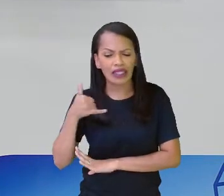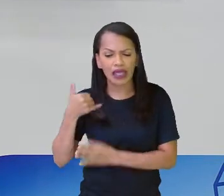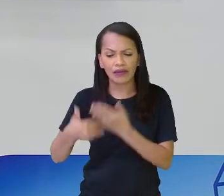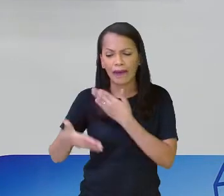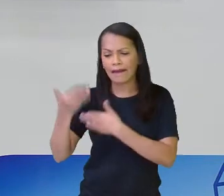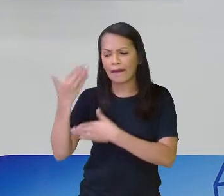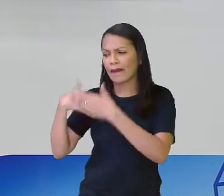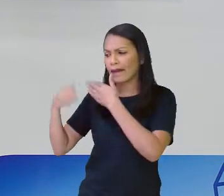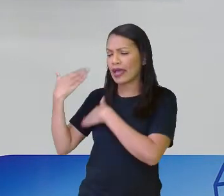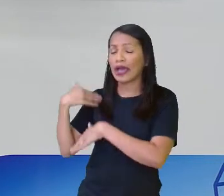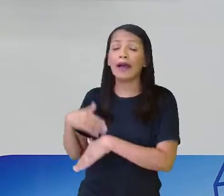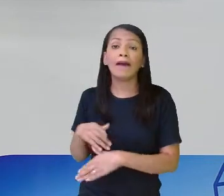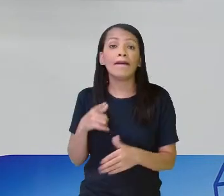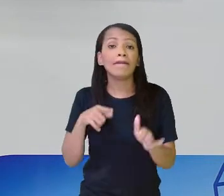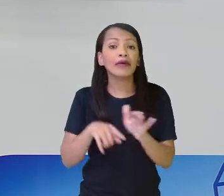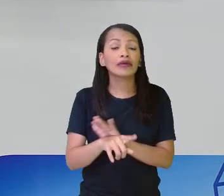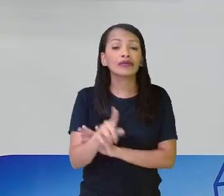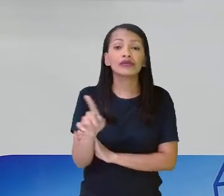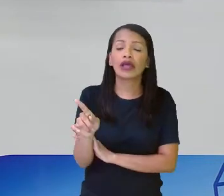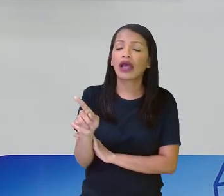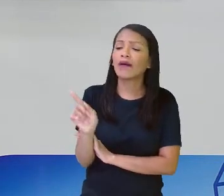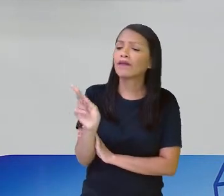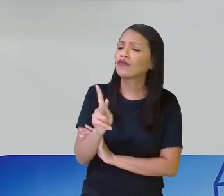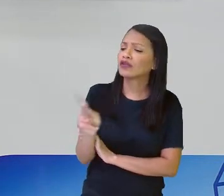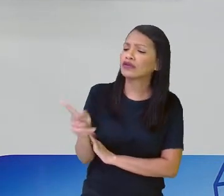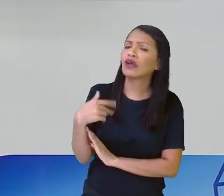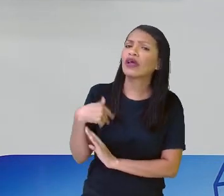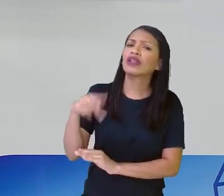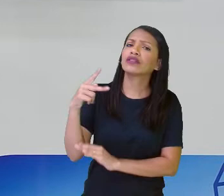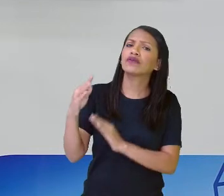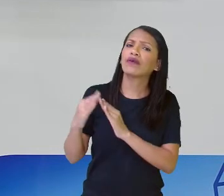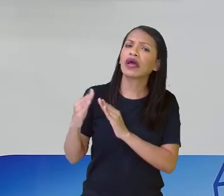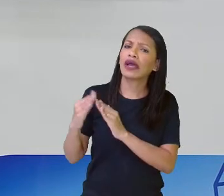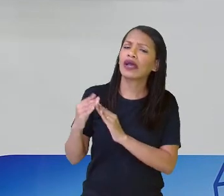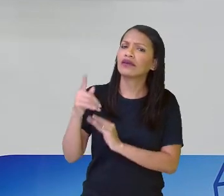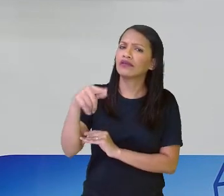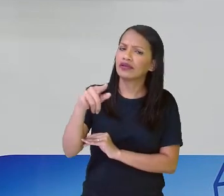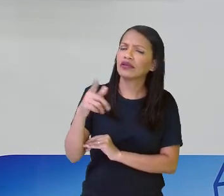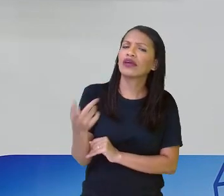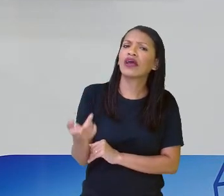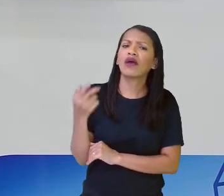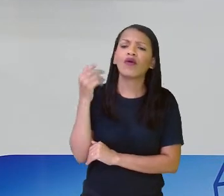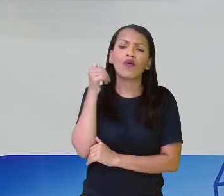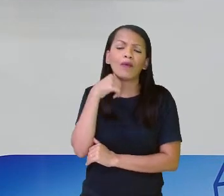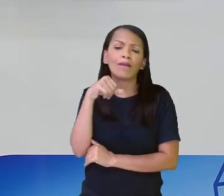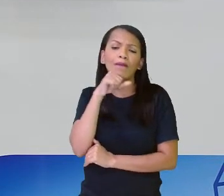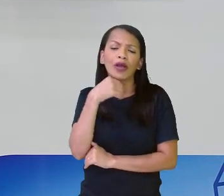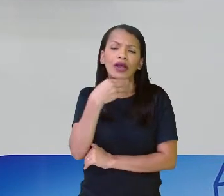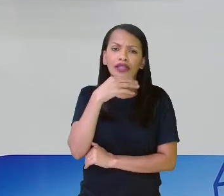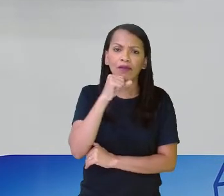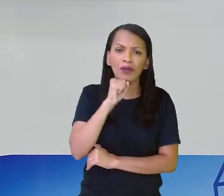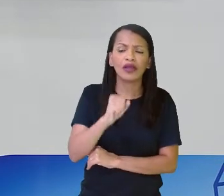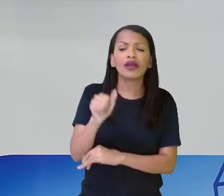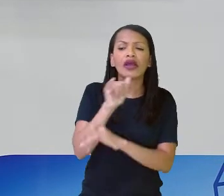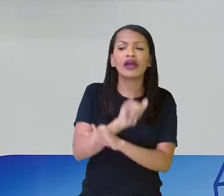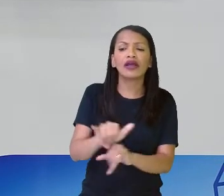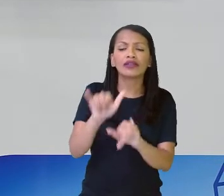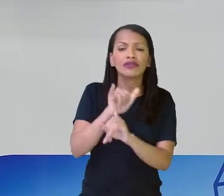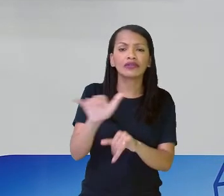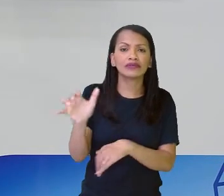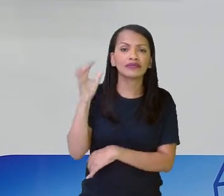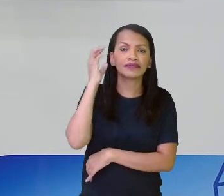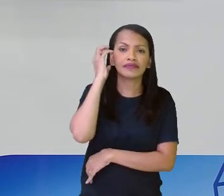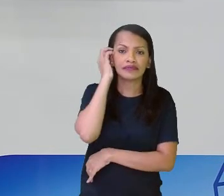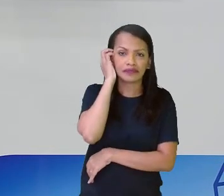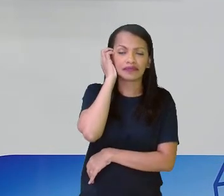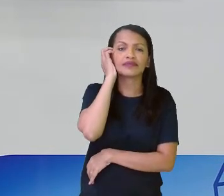pais. Deixa eu perguntar, professor, na sua casa, quando o senhor era criança, adolescente, era comum seus pais escutarem ali a notícia pelo aquele radinho, quem sabe até